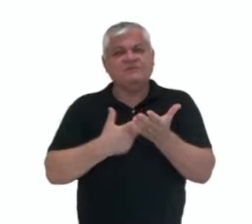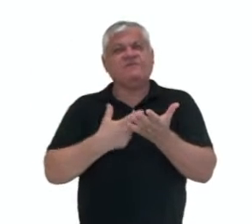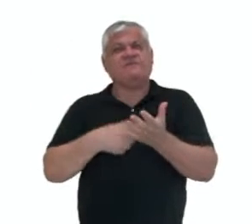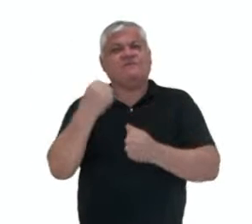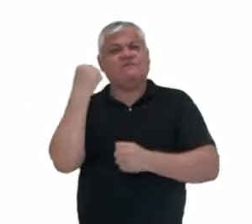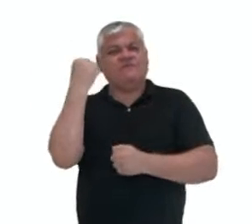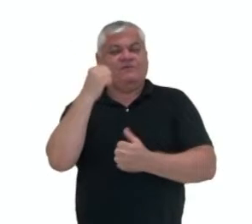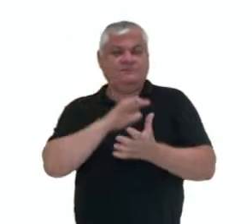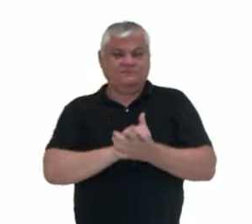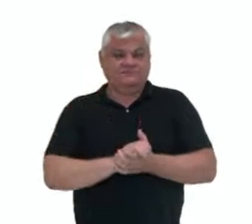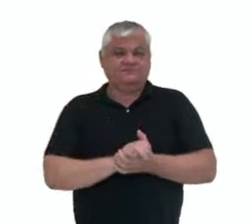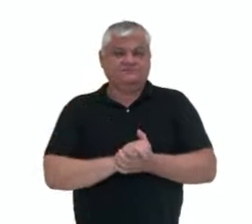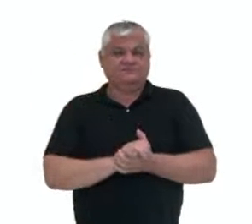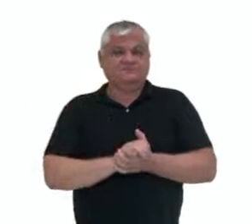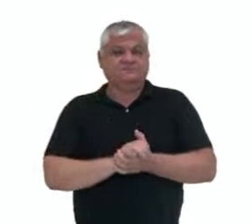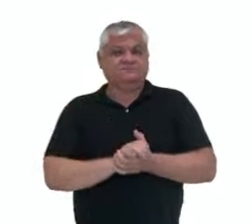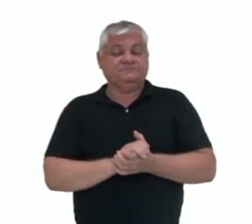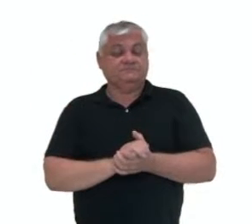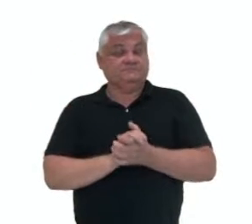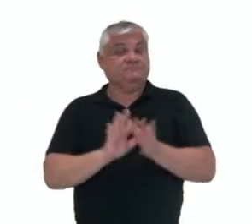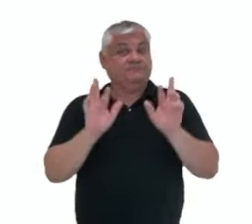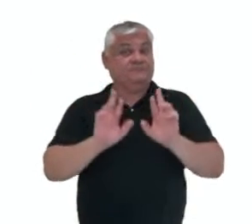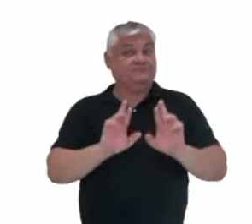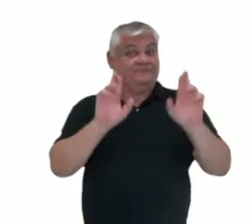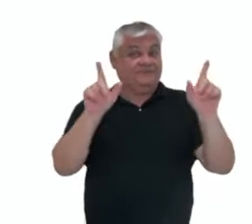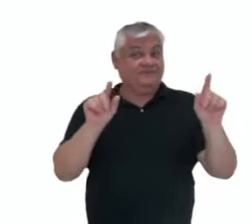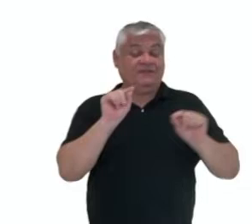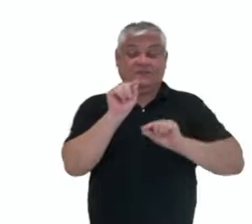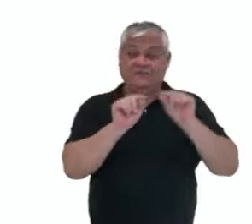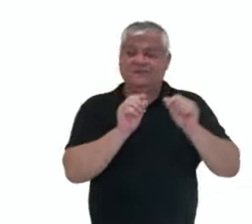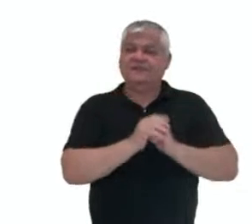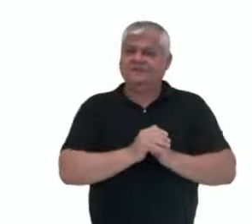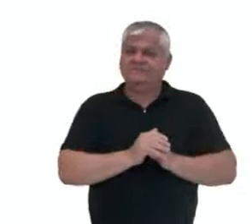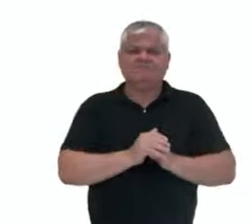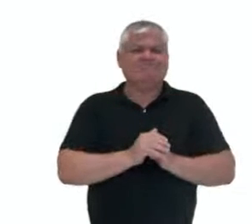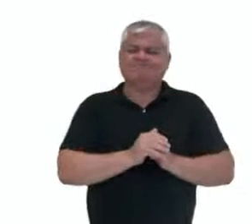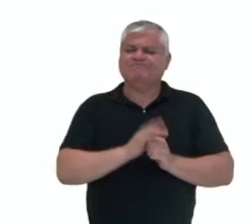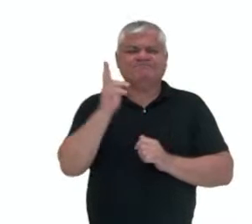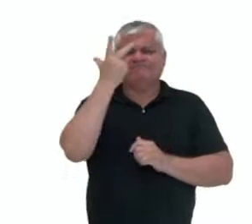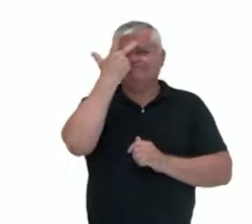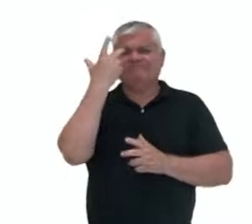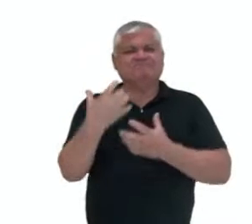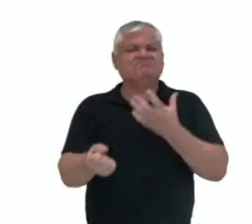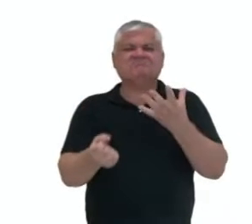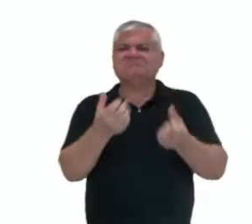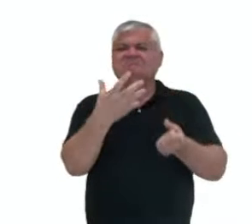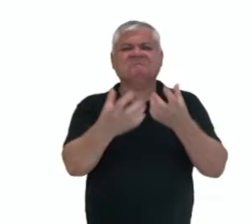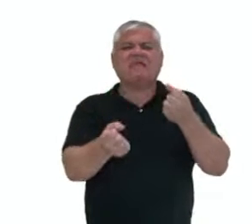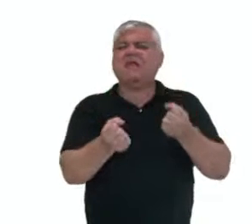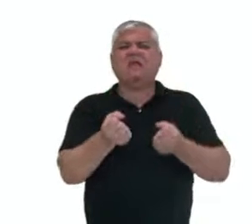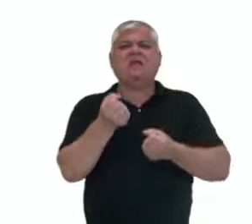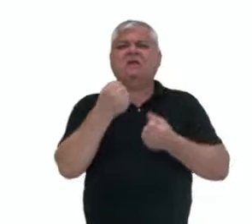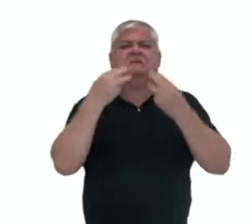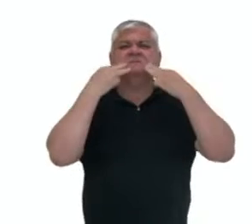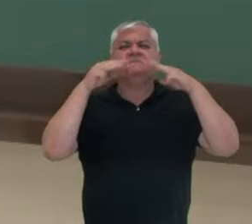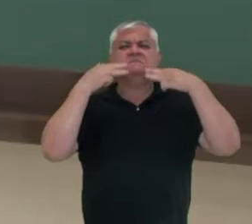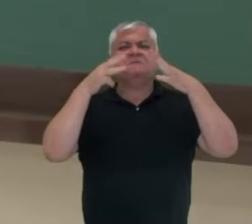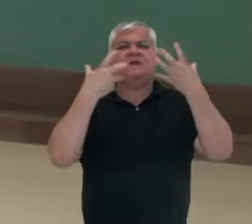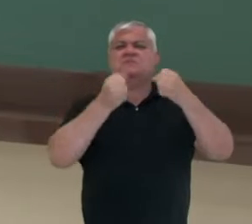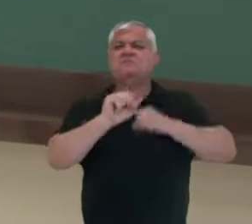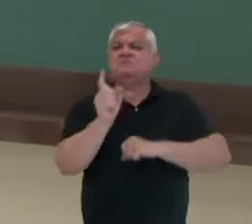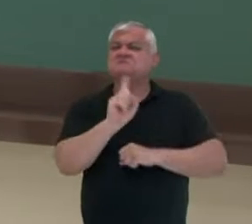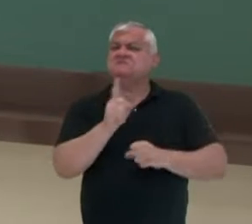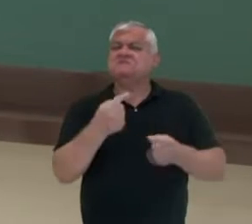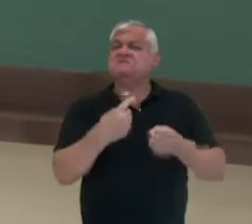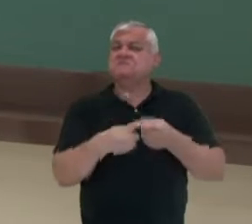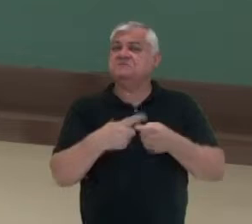entusiastas. Ao contrário do que se pode imaginar, a corrente não foi concebida por departamentos de marketing como algum